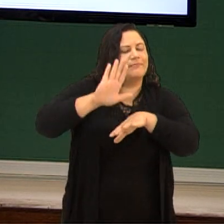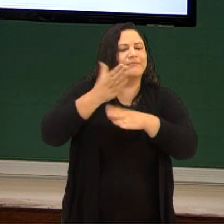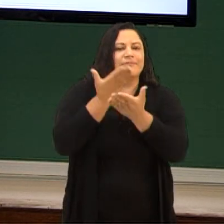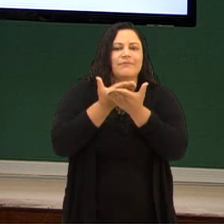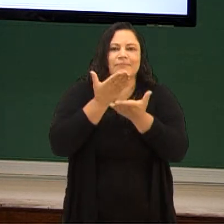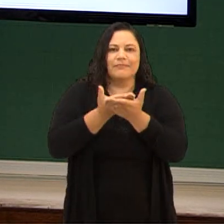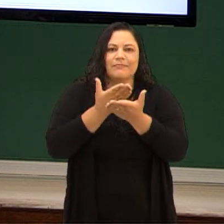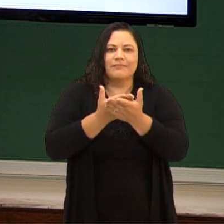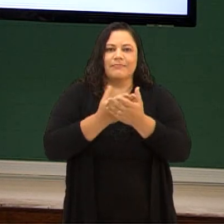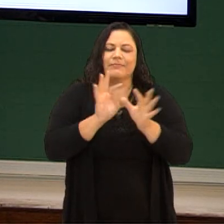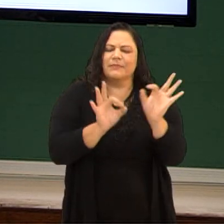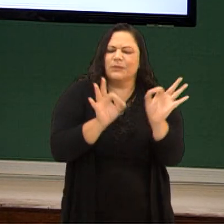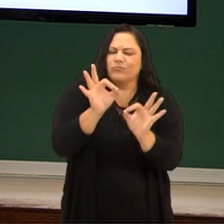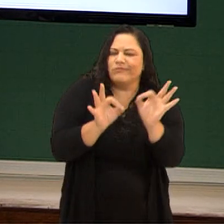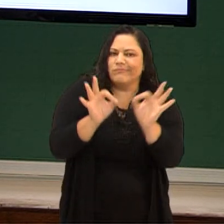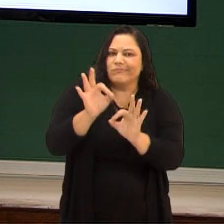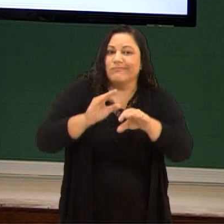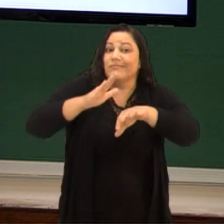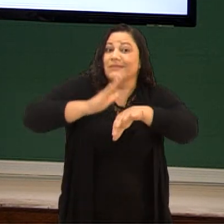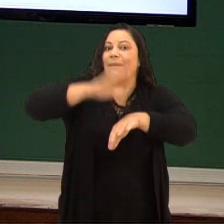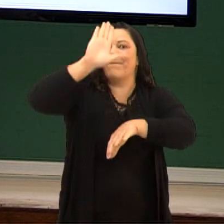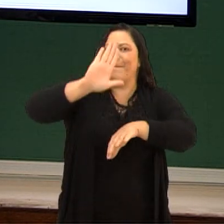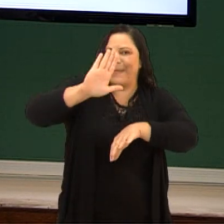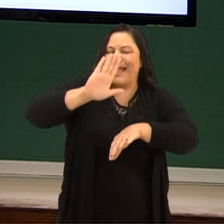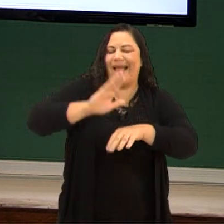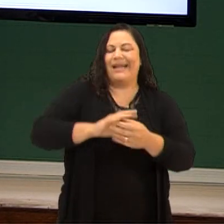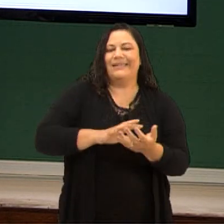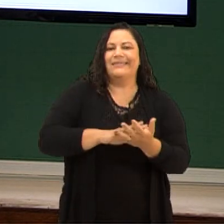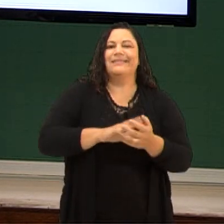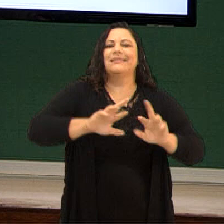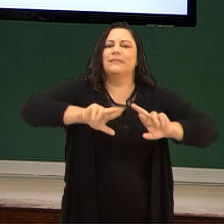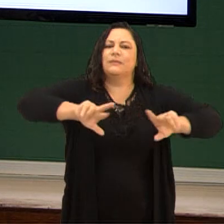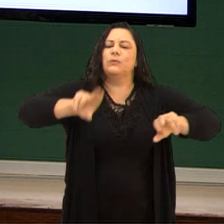e vamos construir mais gráficos de setores utilizando os